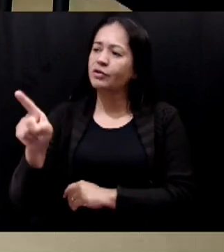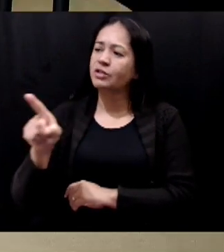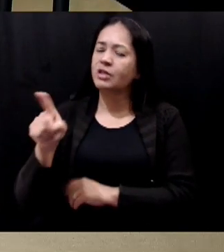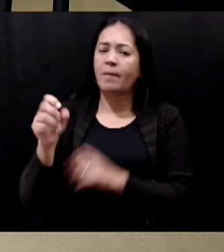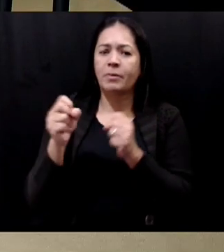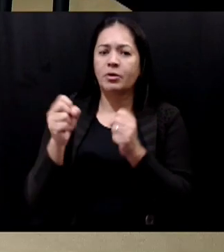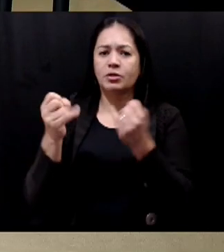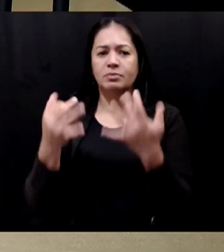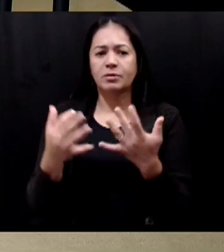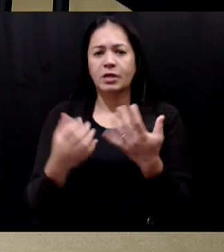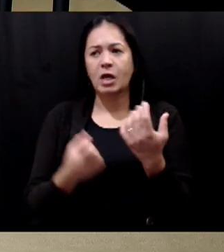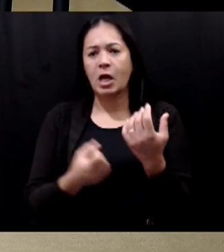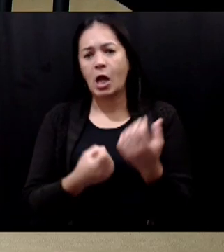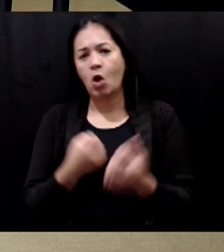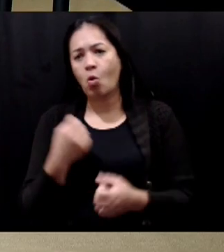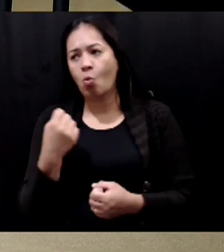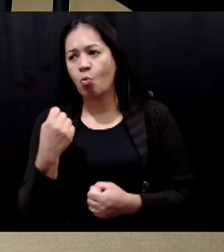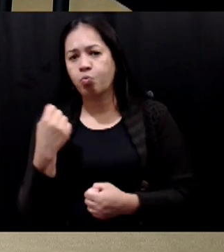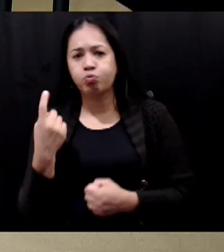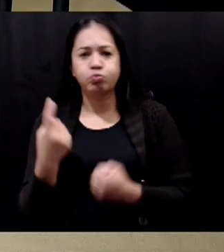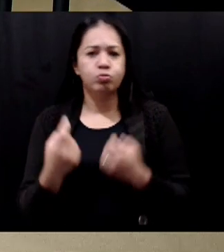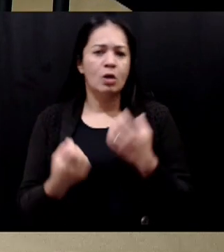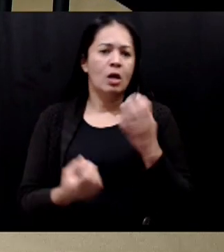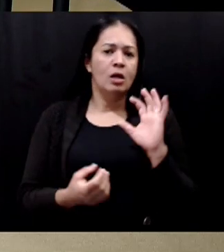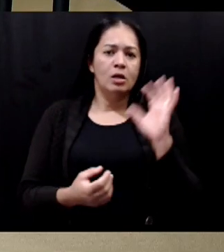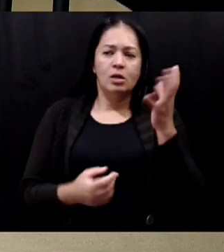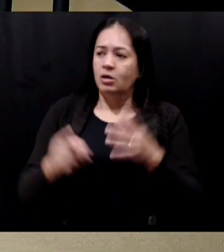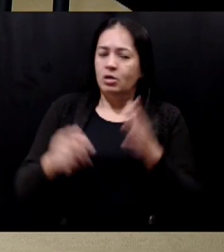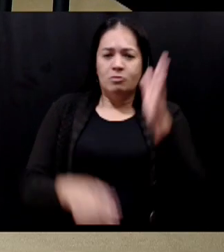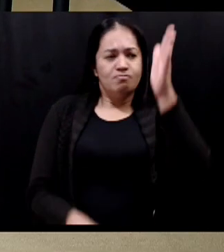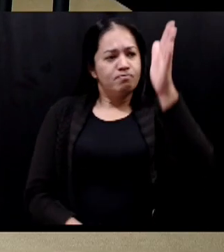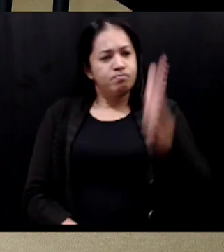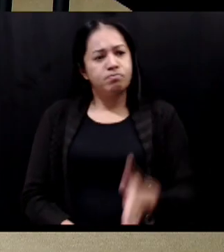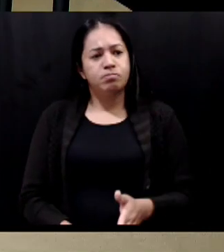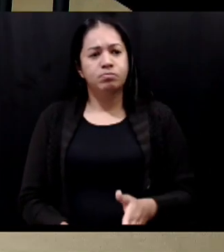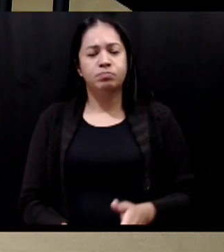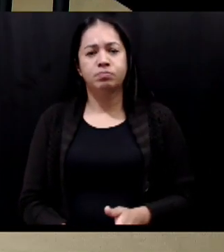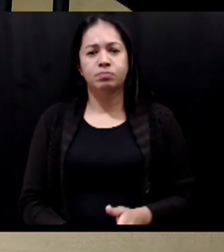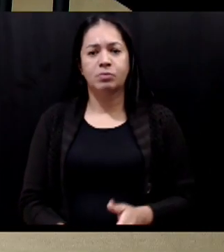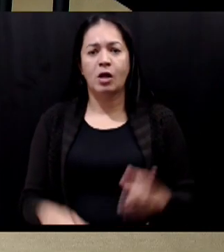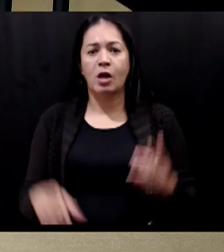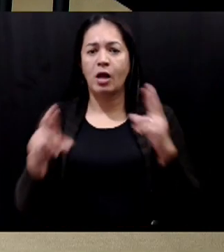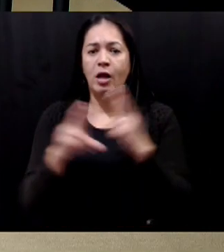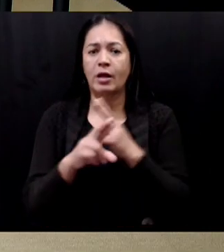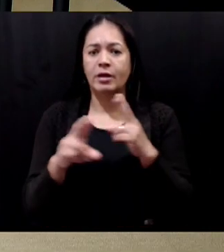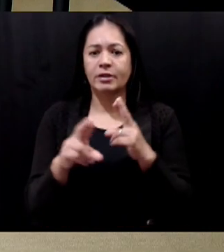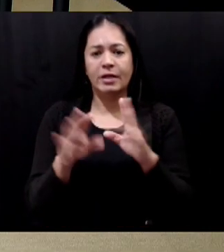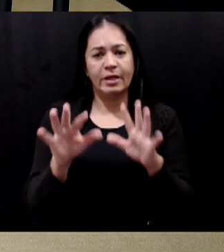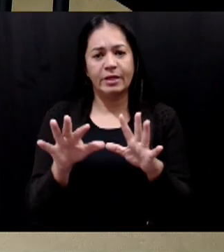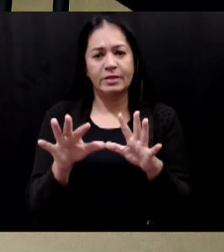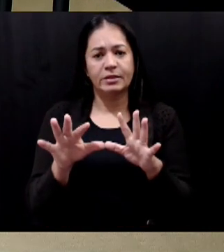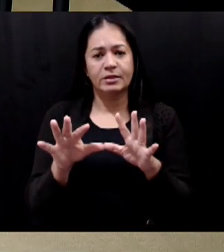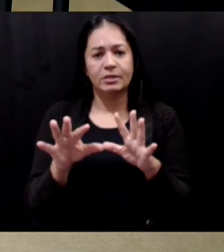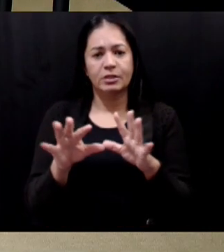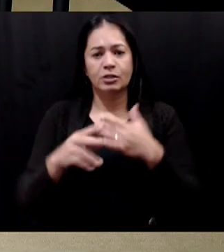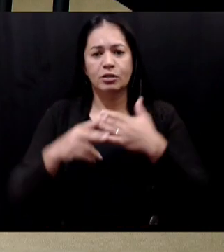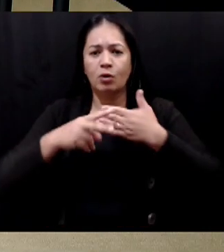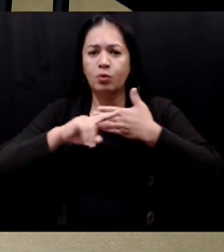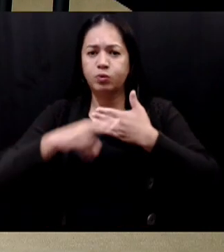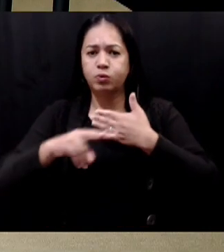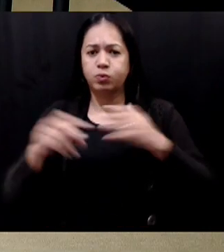que você teve assertivo em relação a essa questão do efeito sanfona, né? O